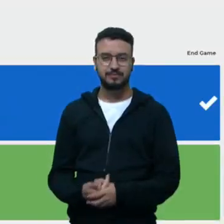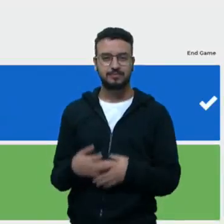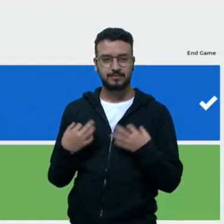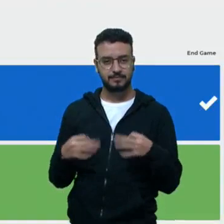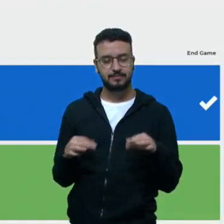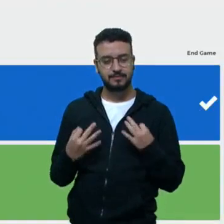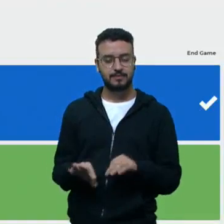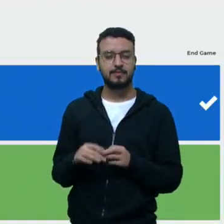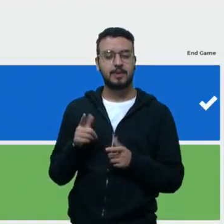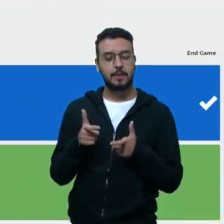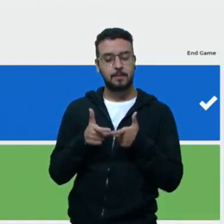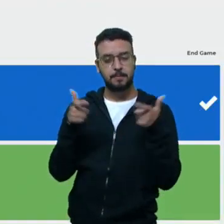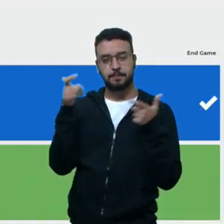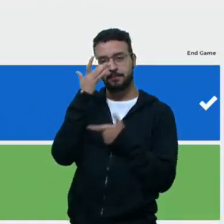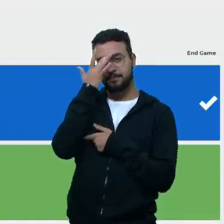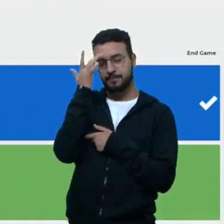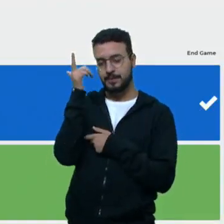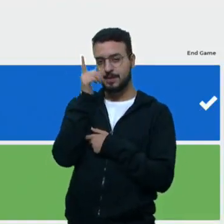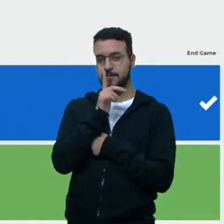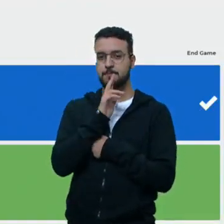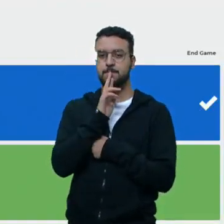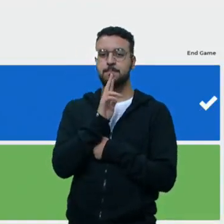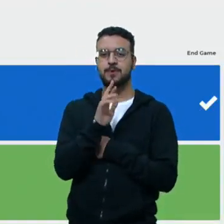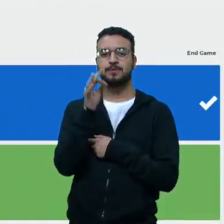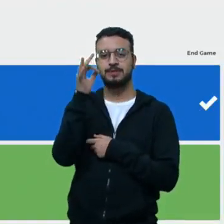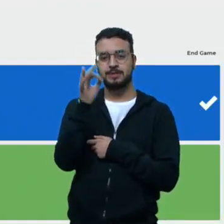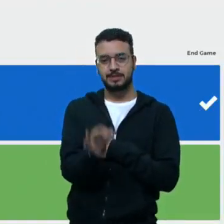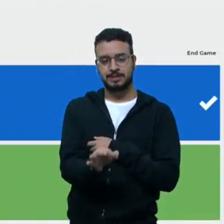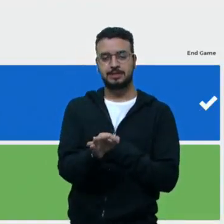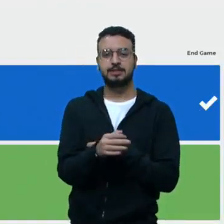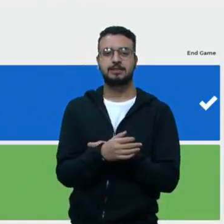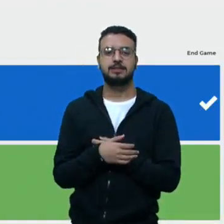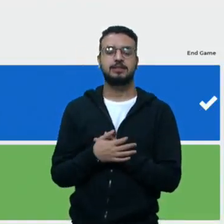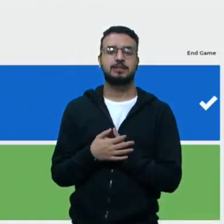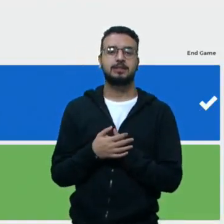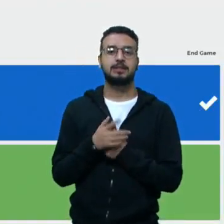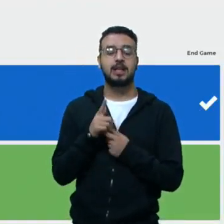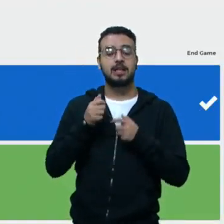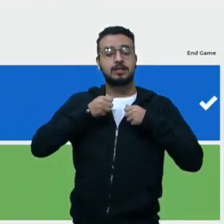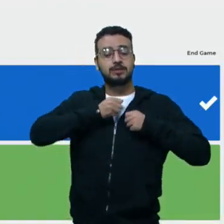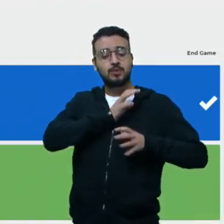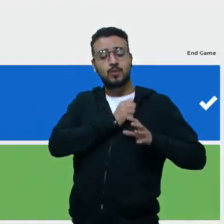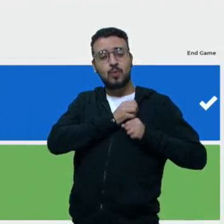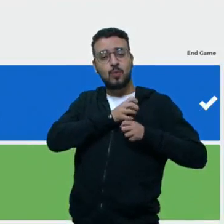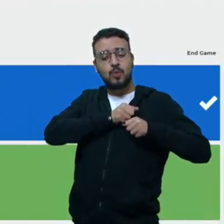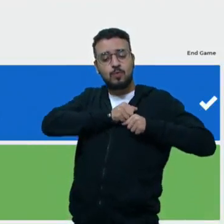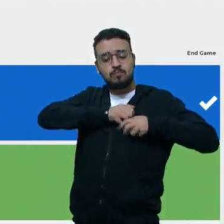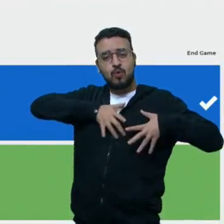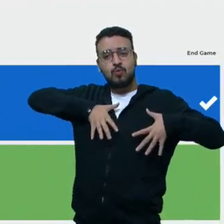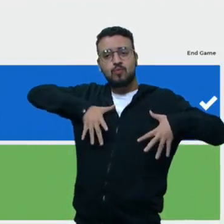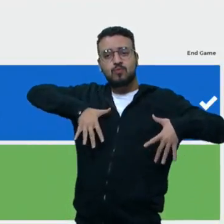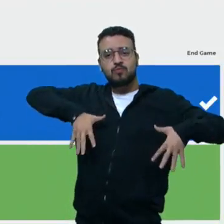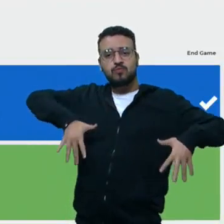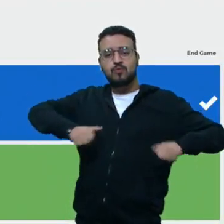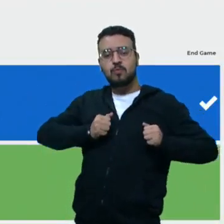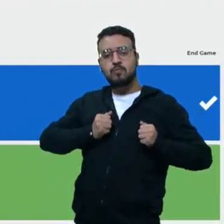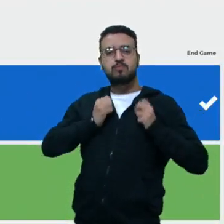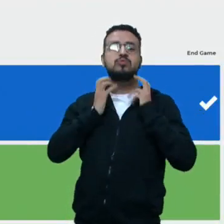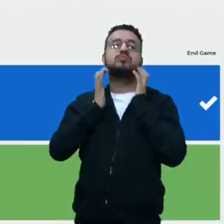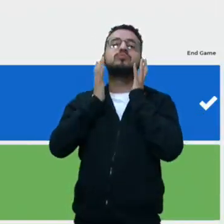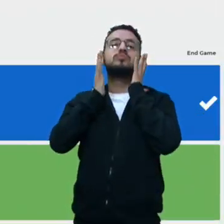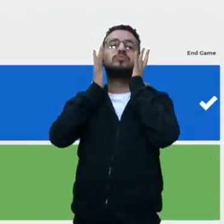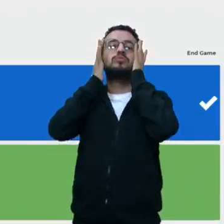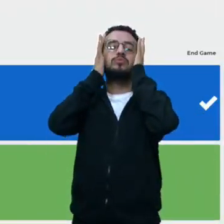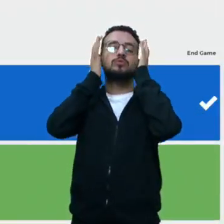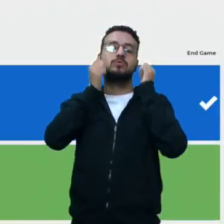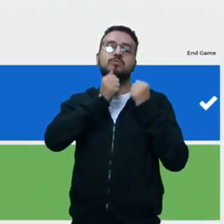Aí, a maioria acertou, são as artérias. Em direção divergente que vai levar o sangue para o resto do